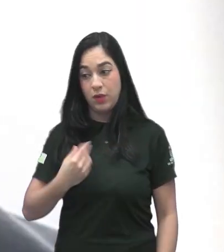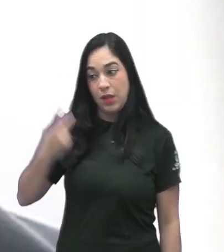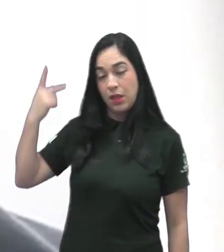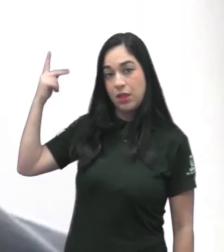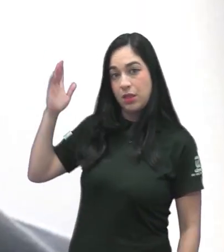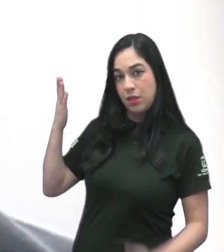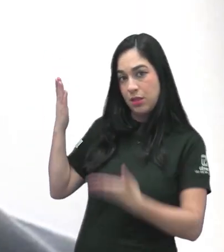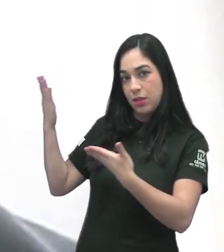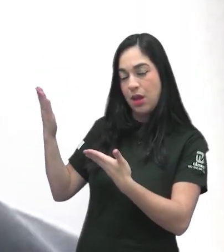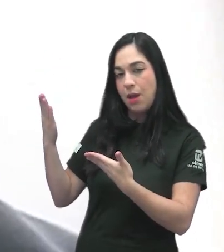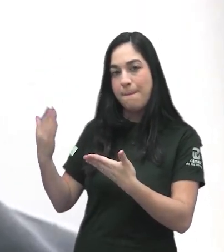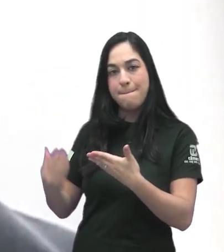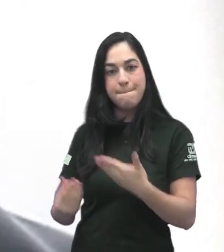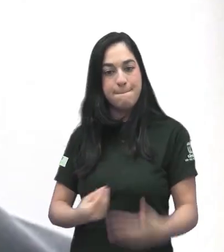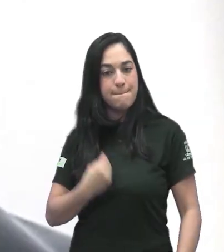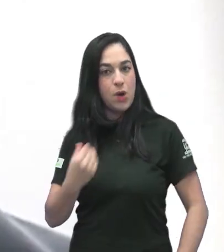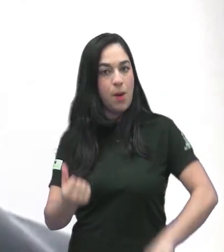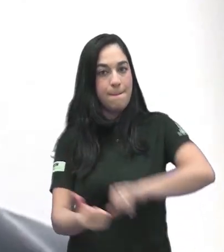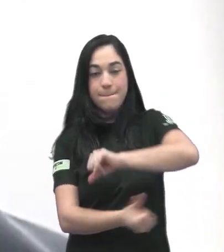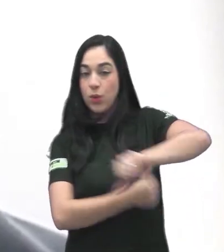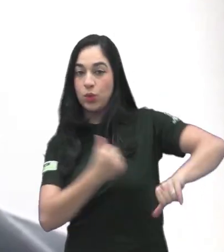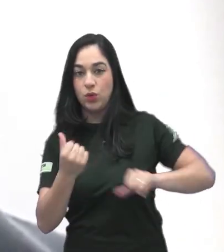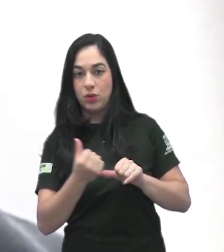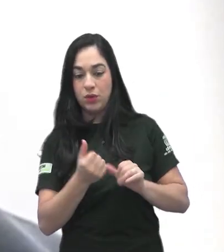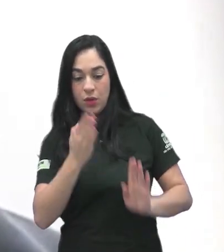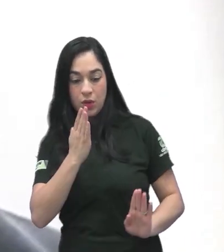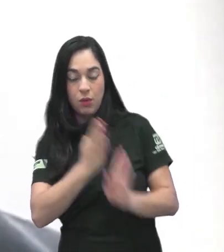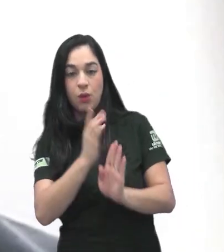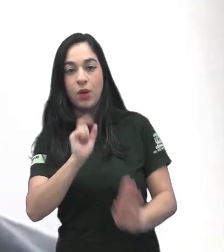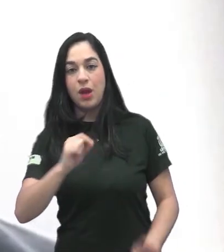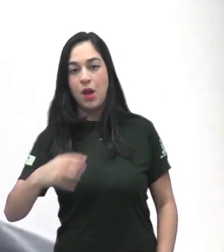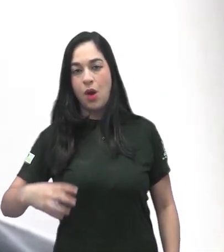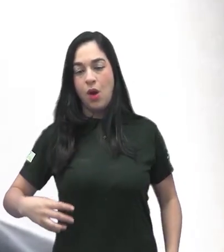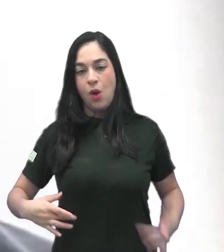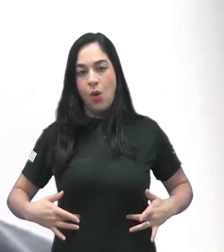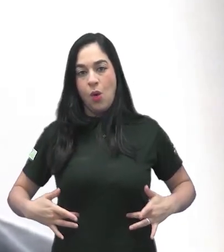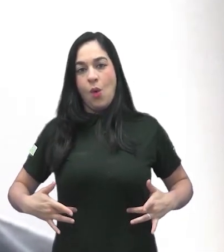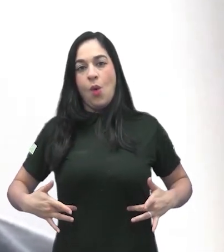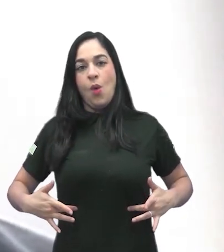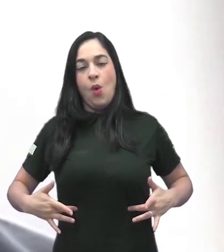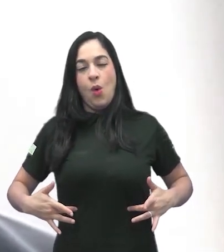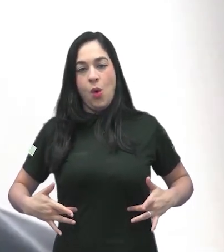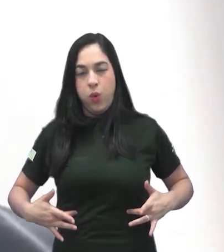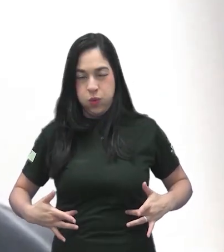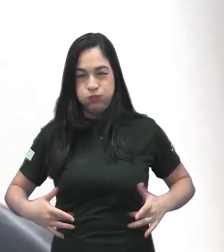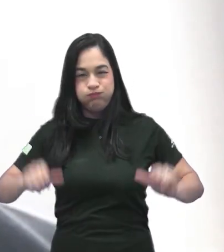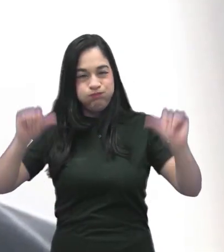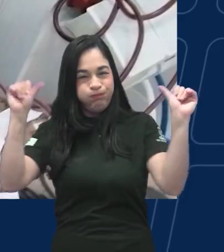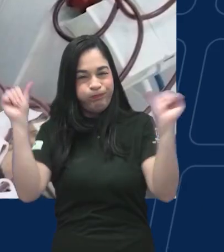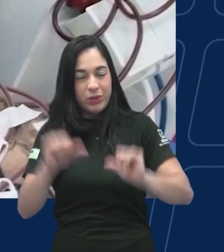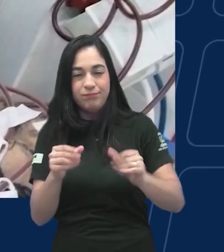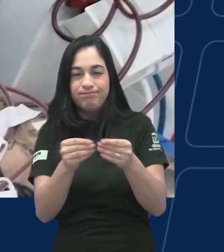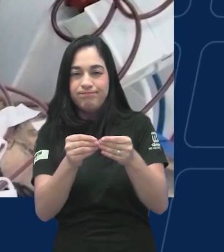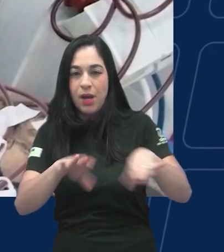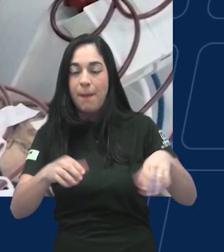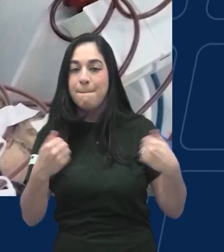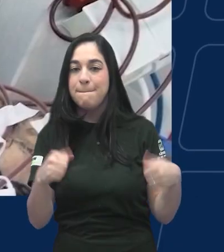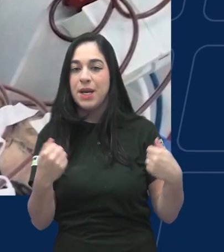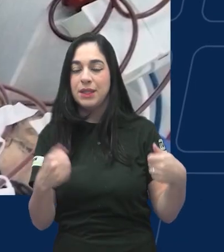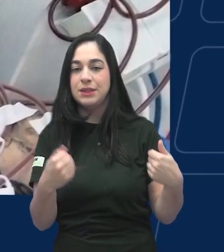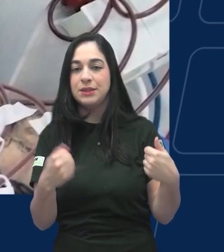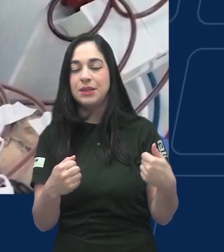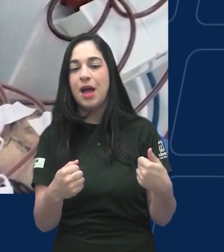vida do Eric mudou completamente. Ele descobriu que os rins estavam perdendo a função e precisaria